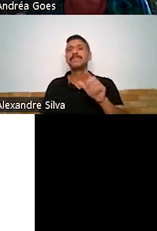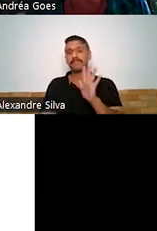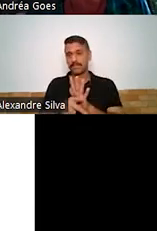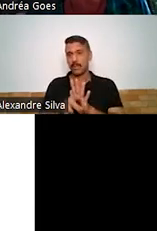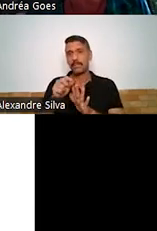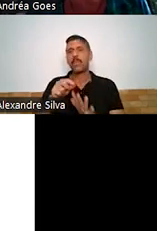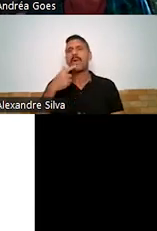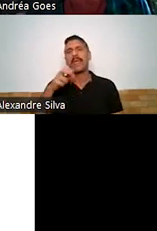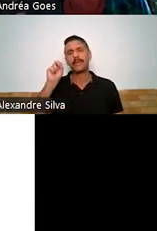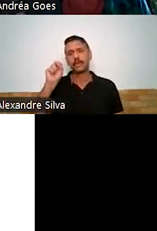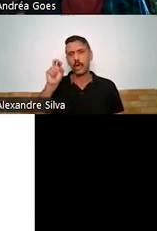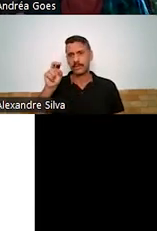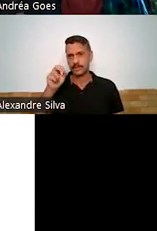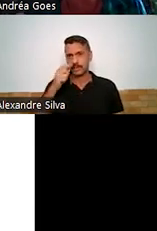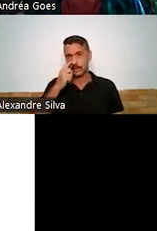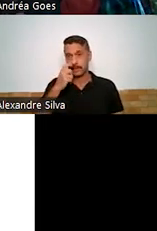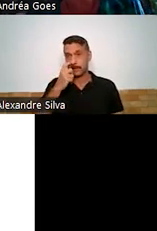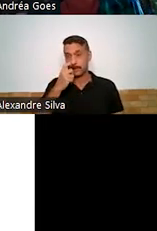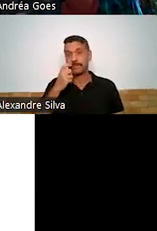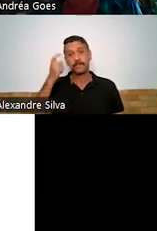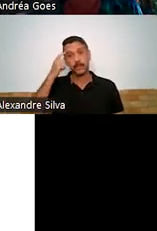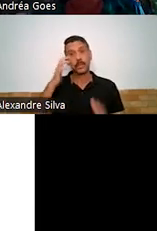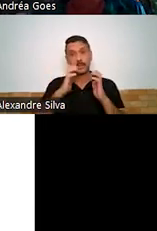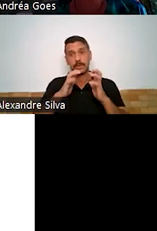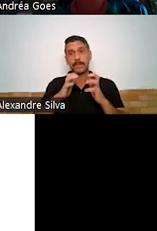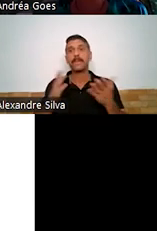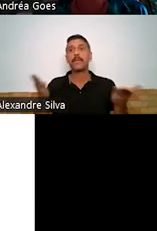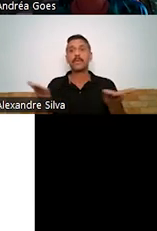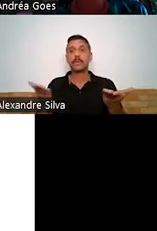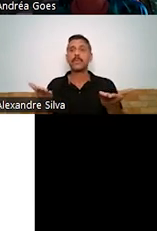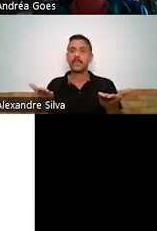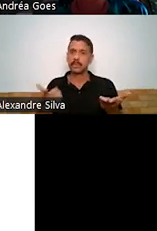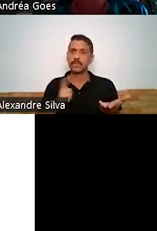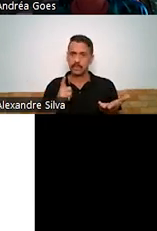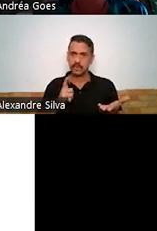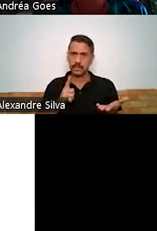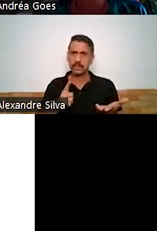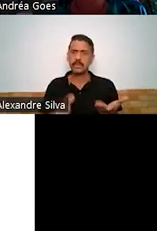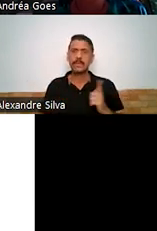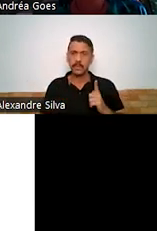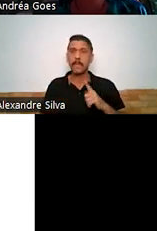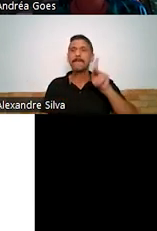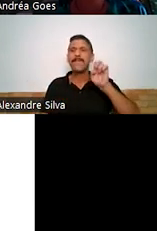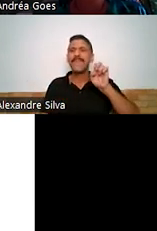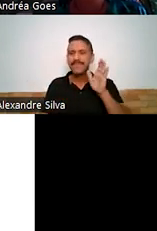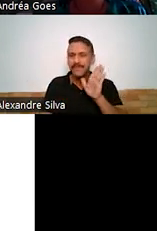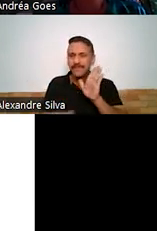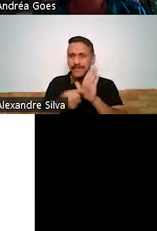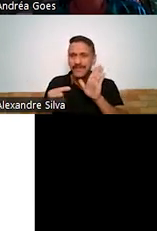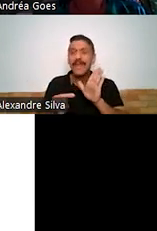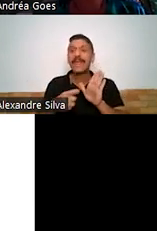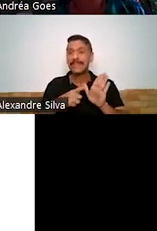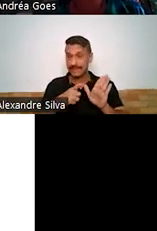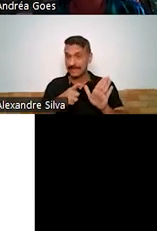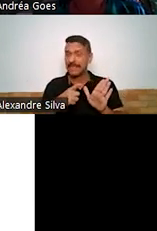cérebro. Então, essa é a famosa doença e que hoje em dia é detectada através do teste do pezinho, por ser tão simples de